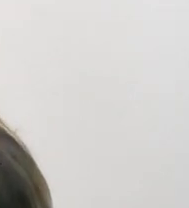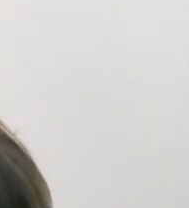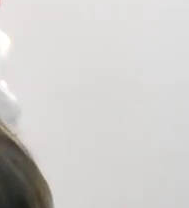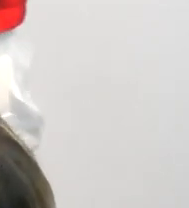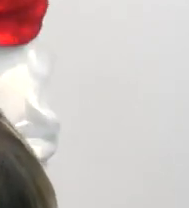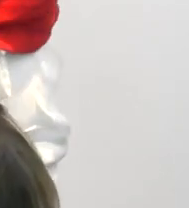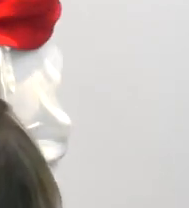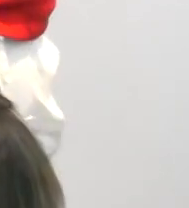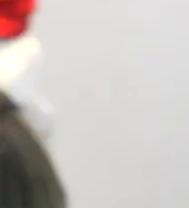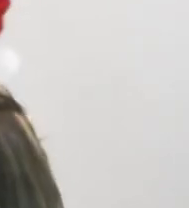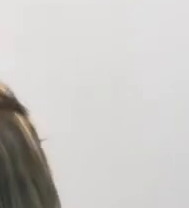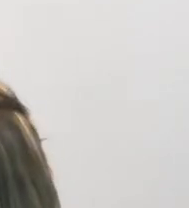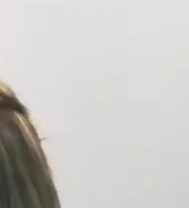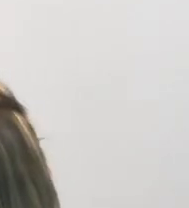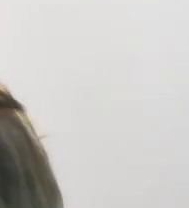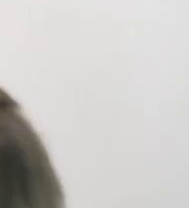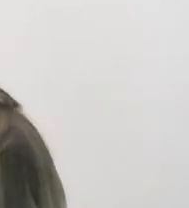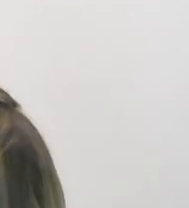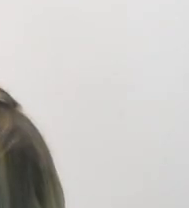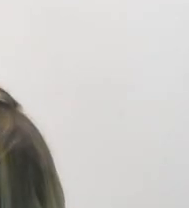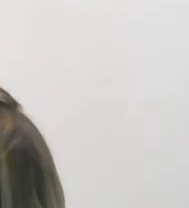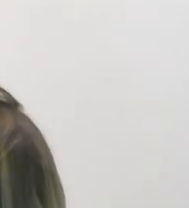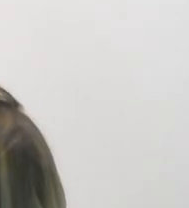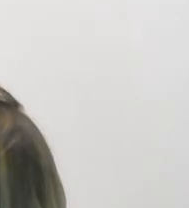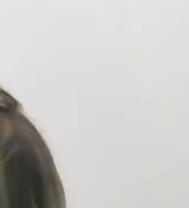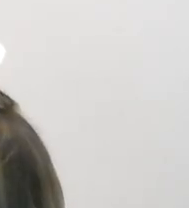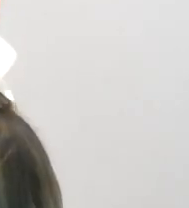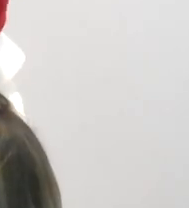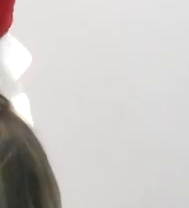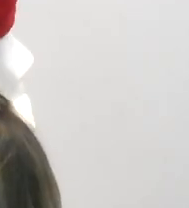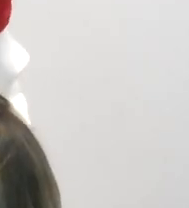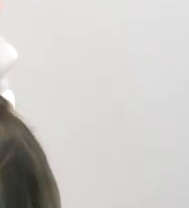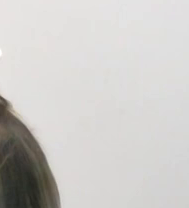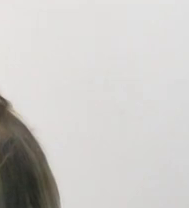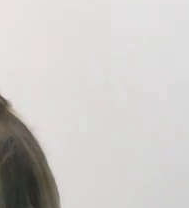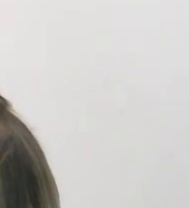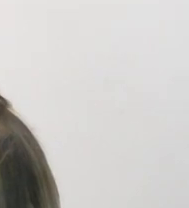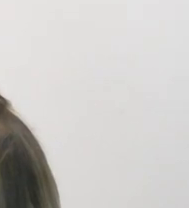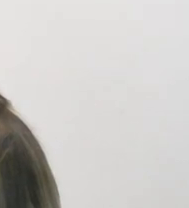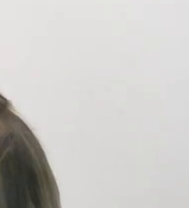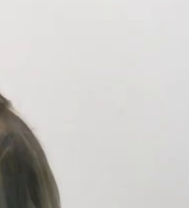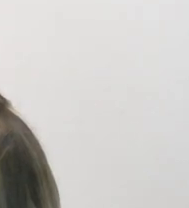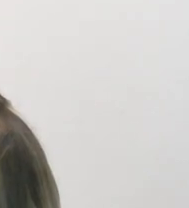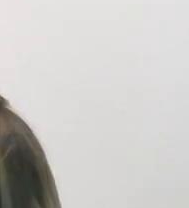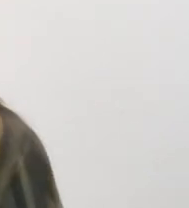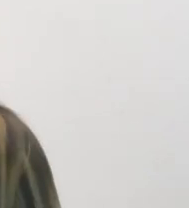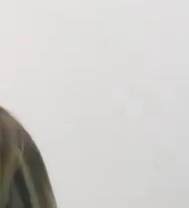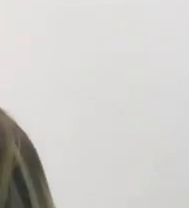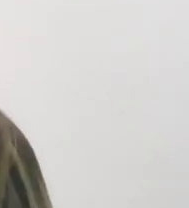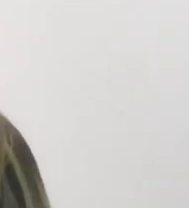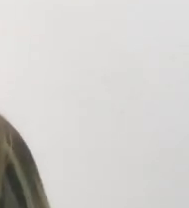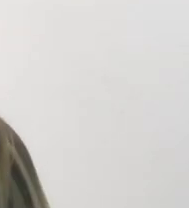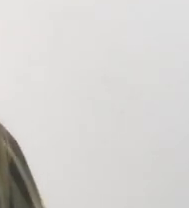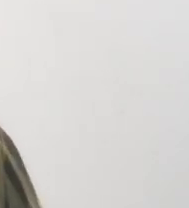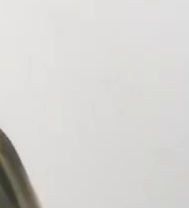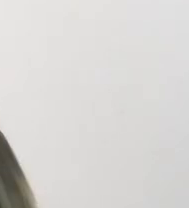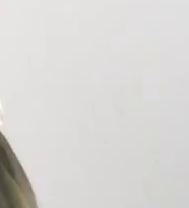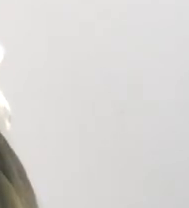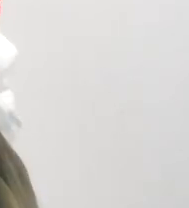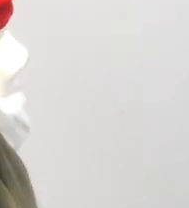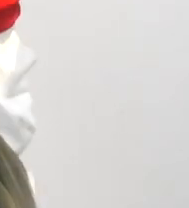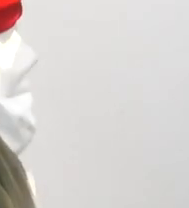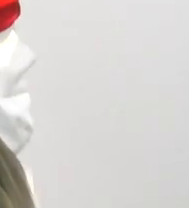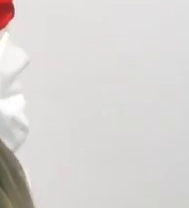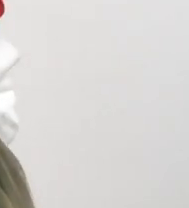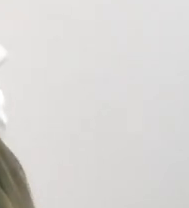aquele juiz vai ter na casa dele aquele não ele não precisa chegar na casa do juiz ele não precisa chegar na casa do desembargador para que ele